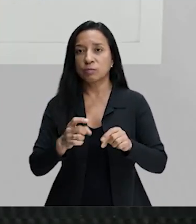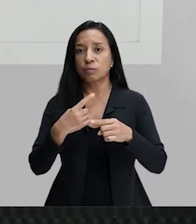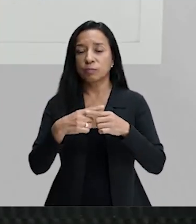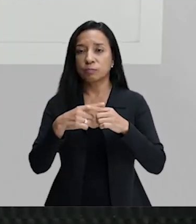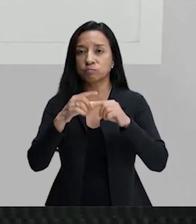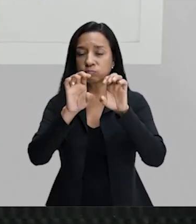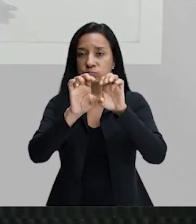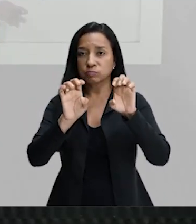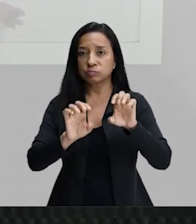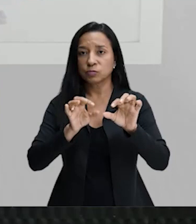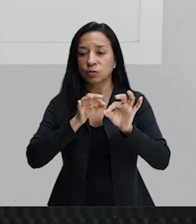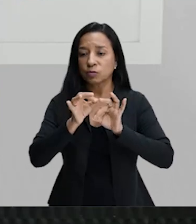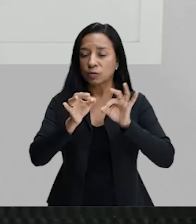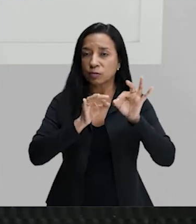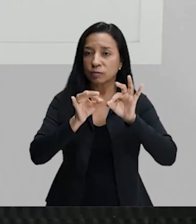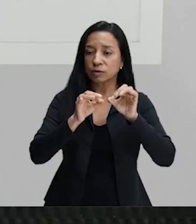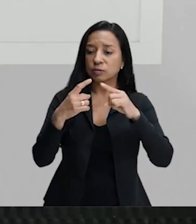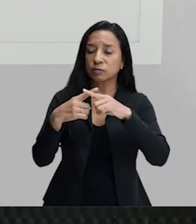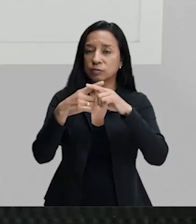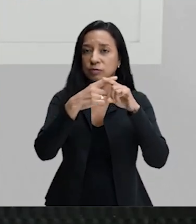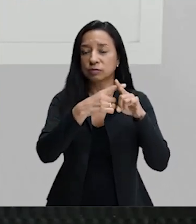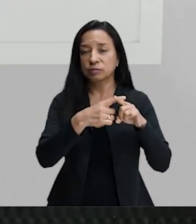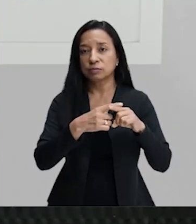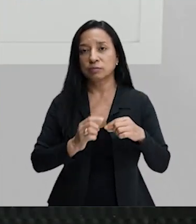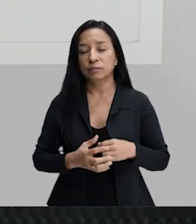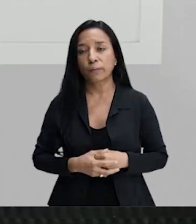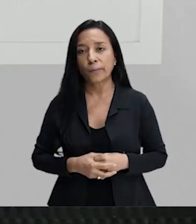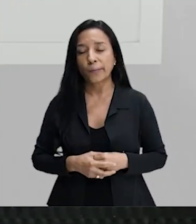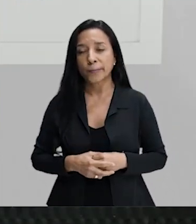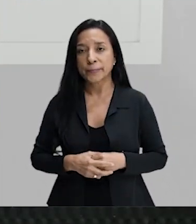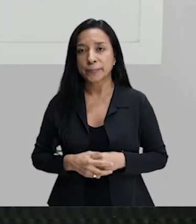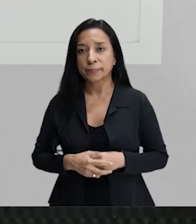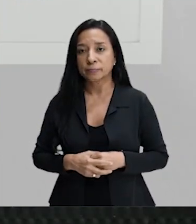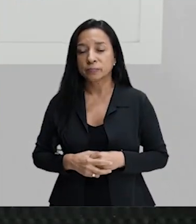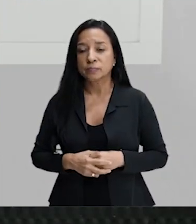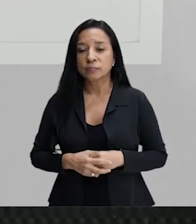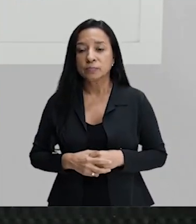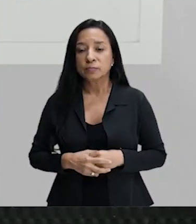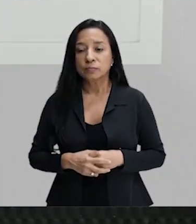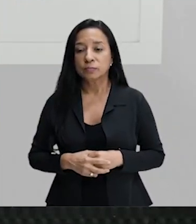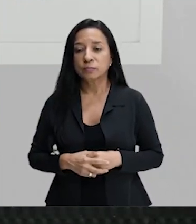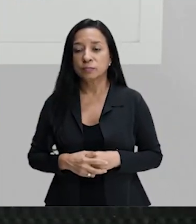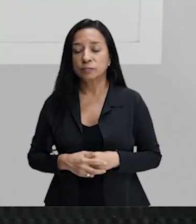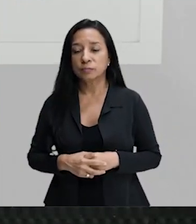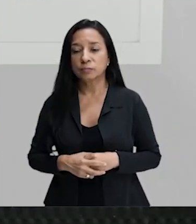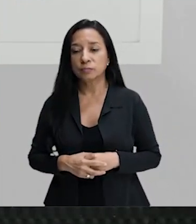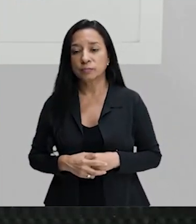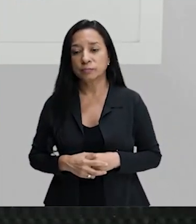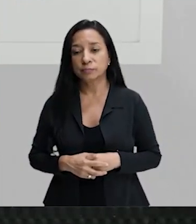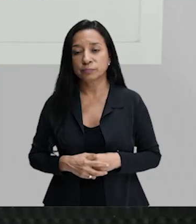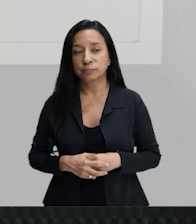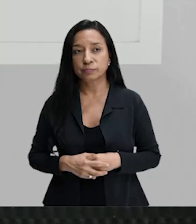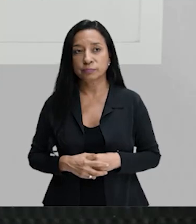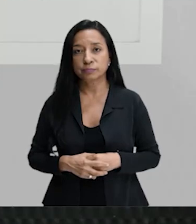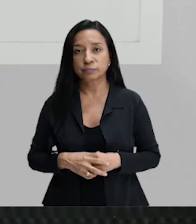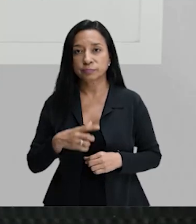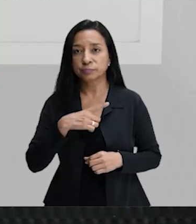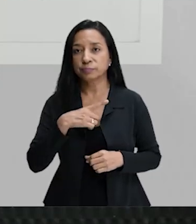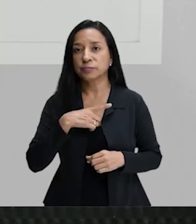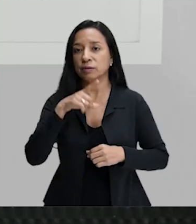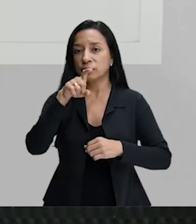uma equação formada por um polinômio. Beleza? Então, vamos lá. Então, eu tenho aqui, ó, x ao